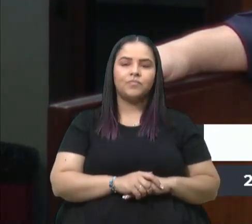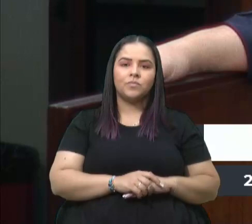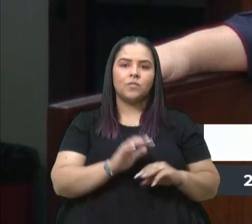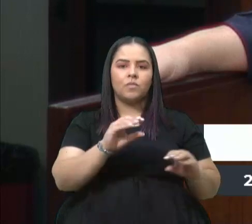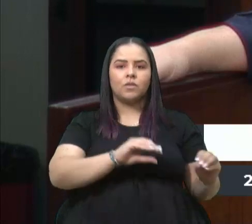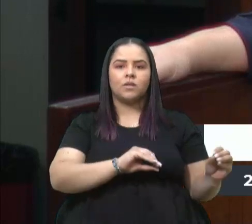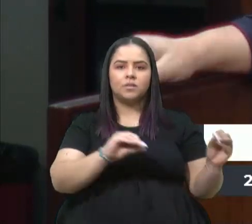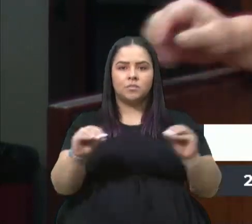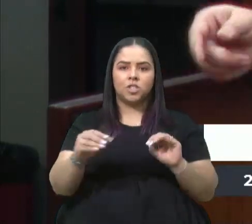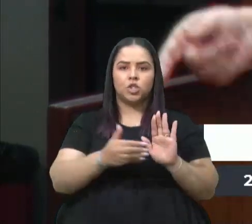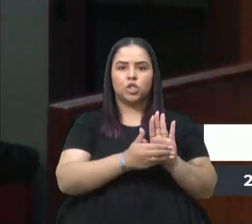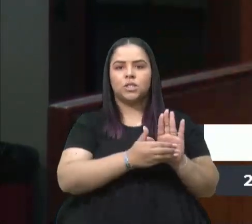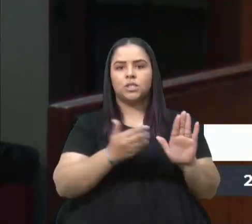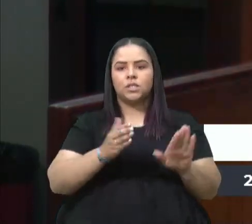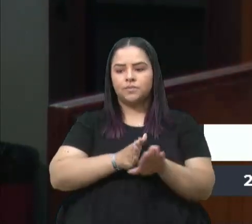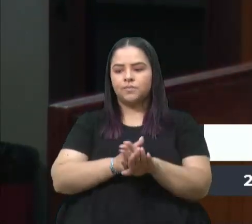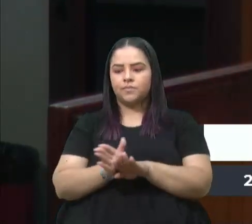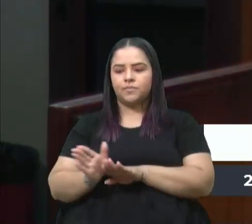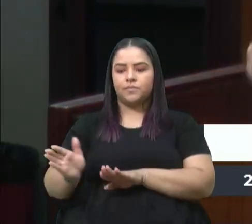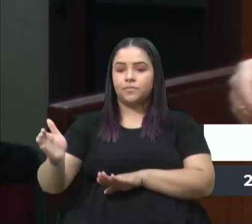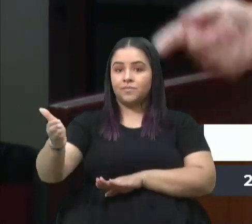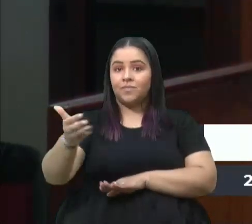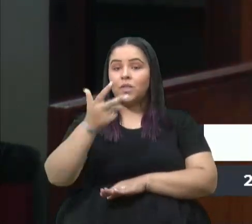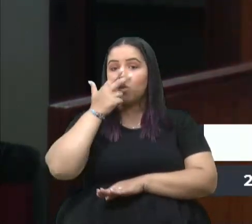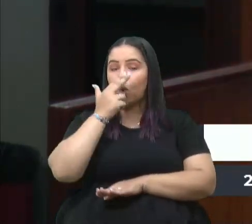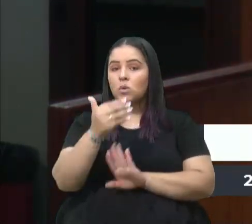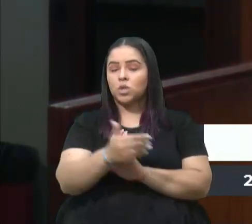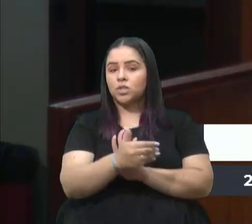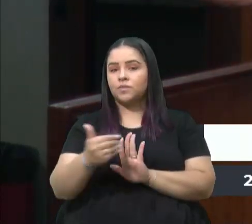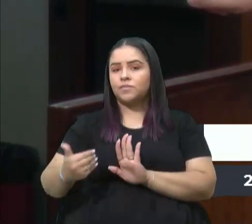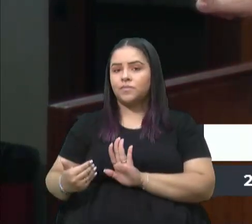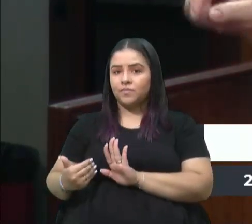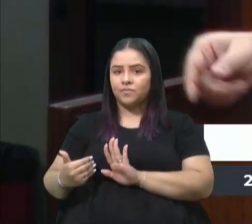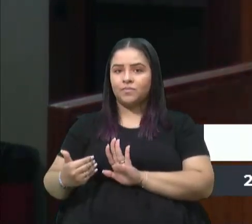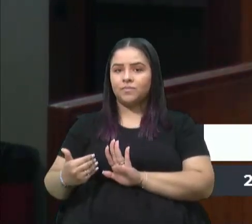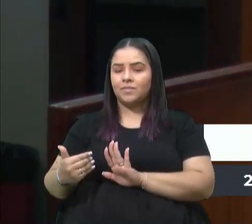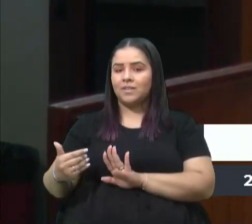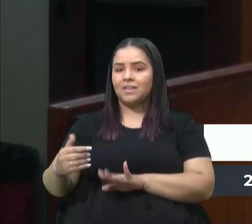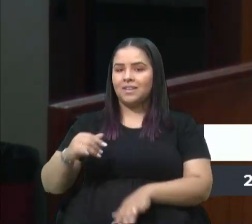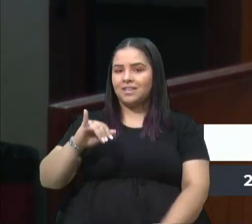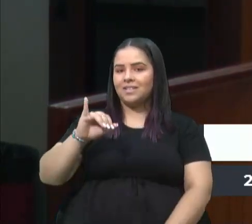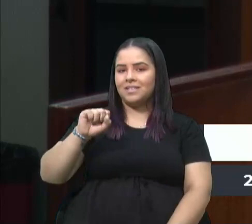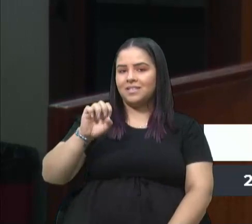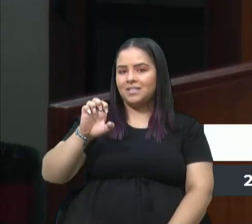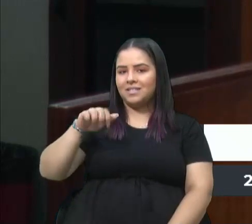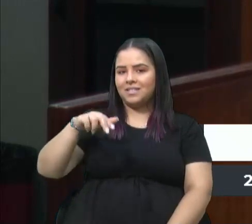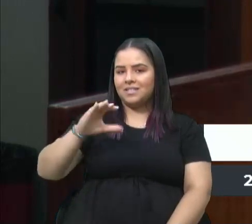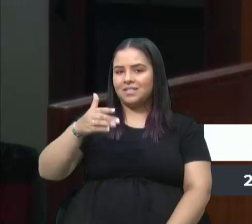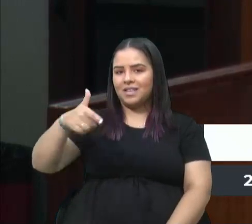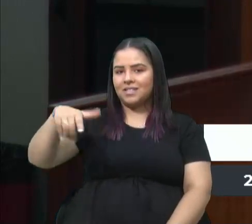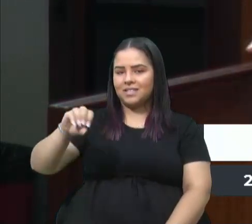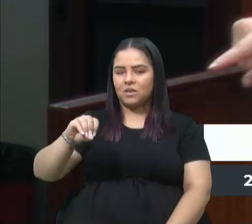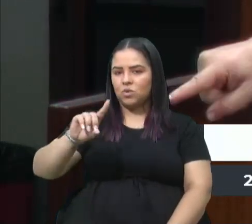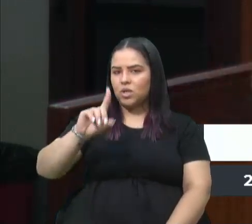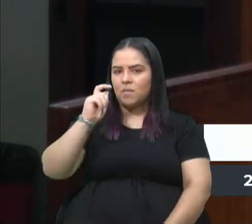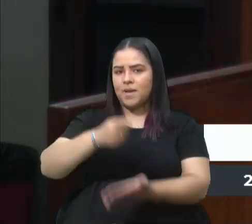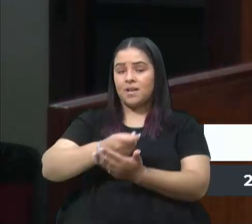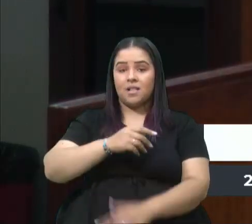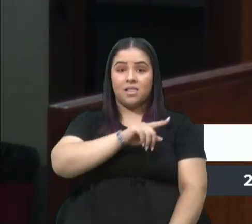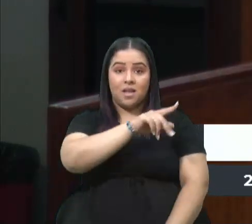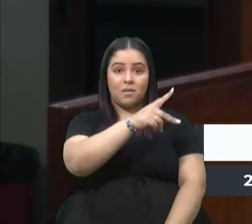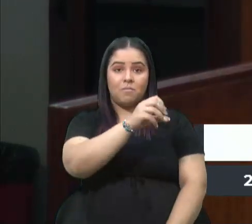para retirar o desvio, e mesmo retirando o desvio, vão tirar a isenção. Os de Portão, vereadores Scalco, a mesma